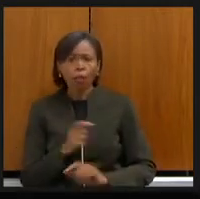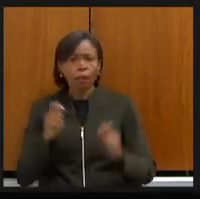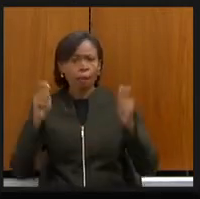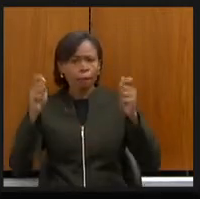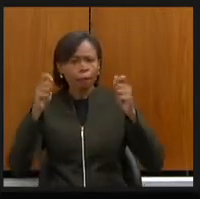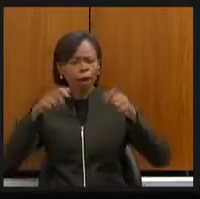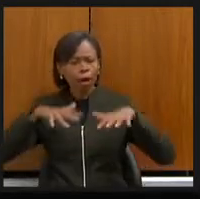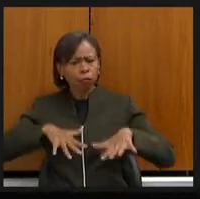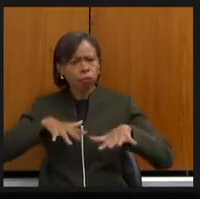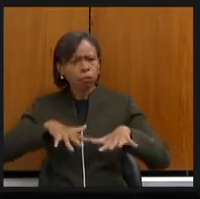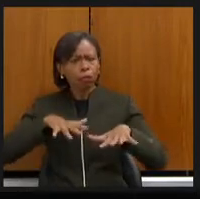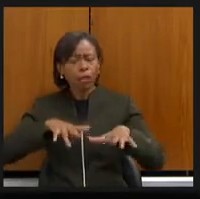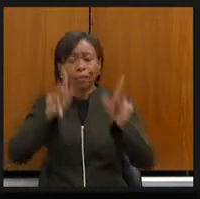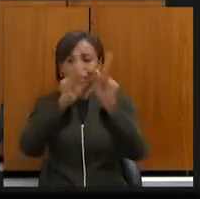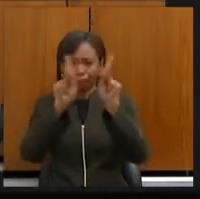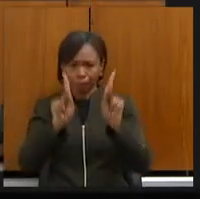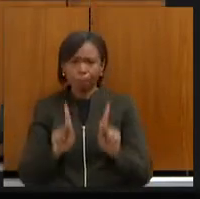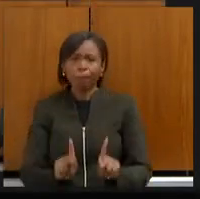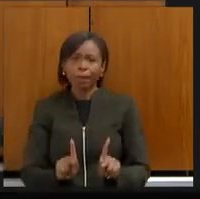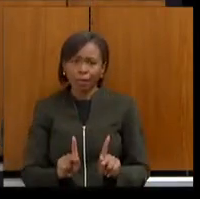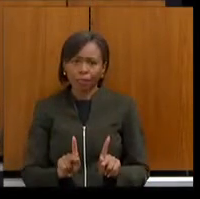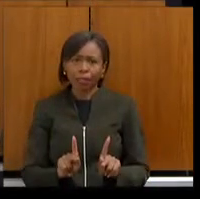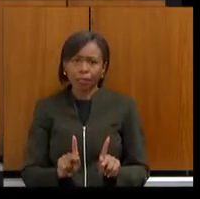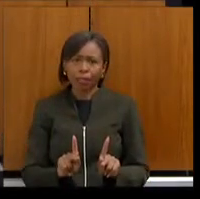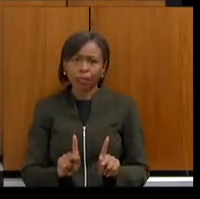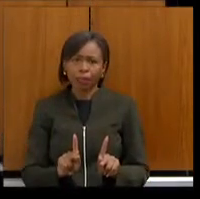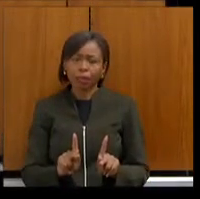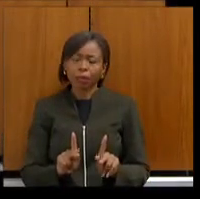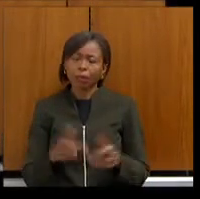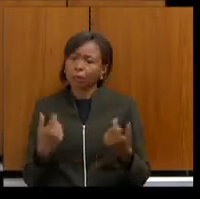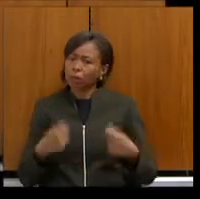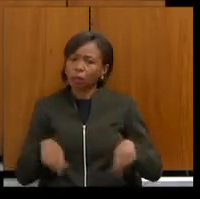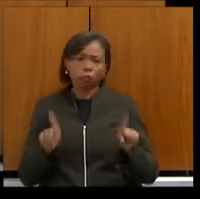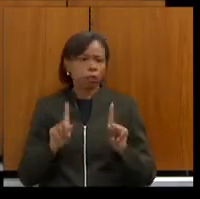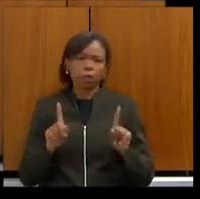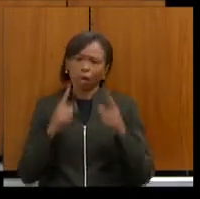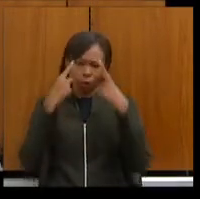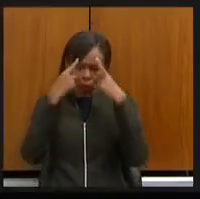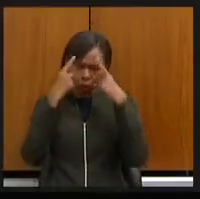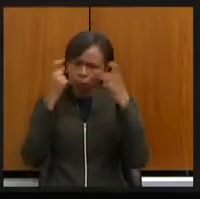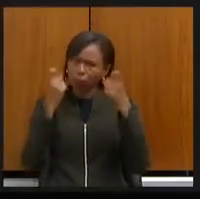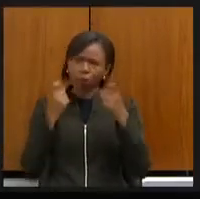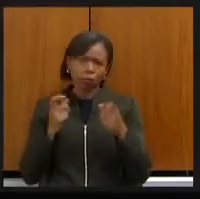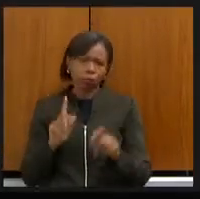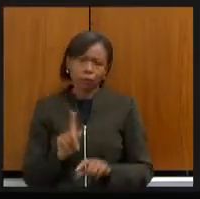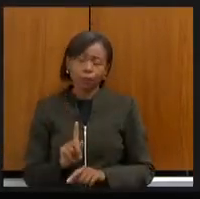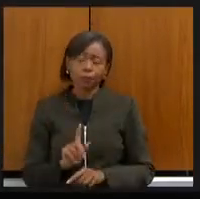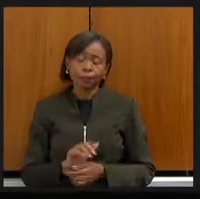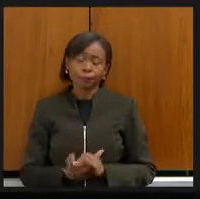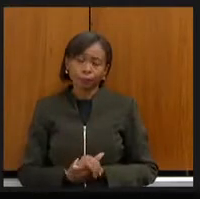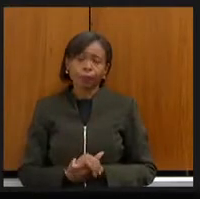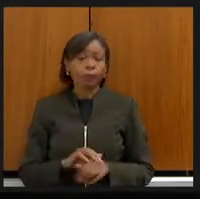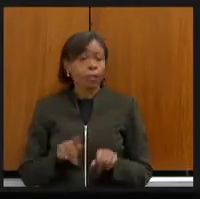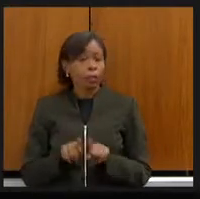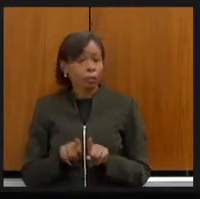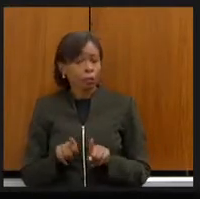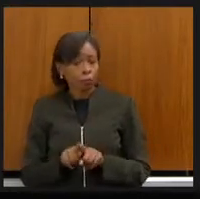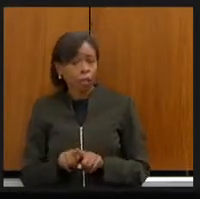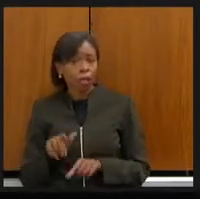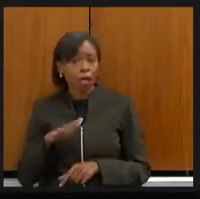pacíficas tem uma cor anos acontecer tantas coisas igual tem Oi e a nem